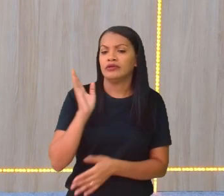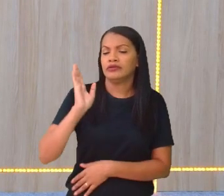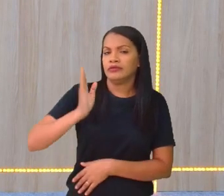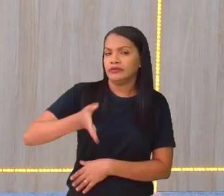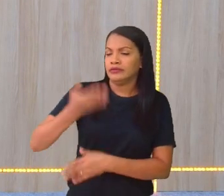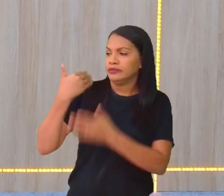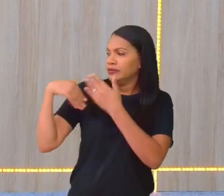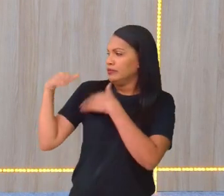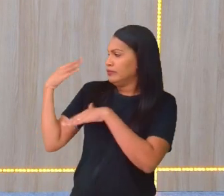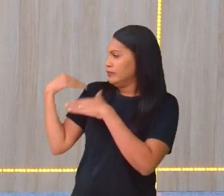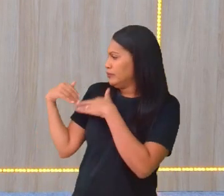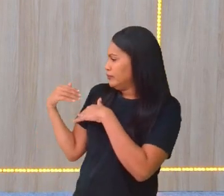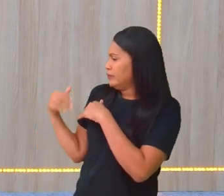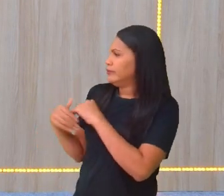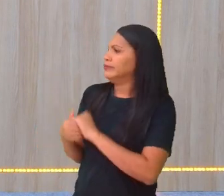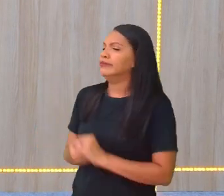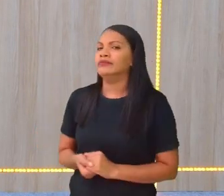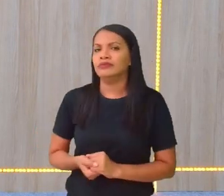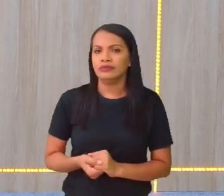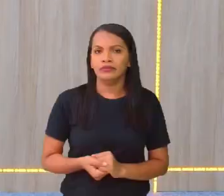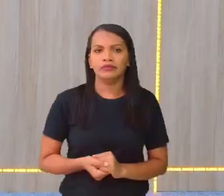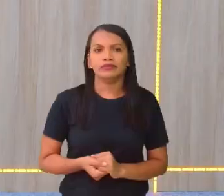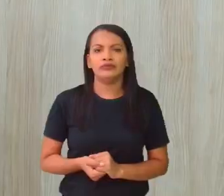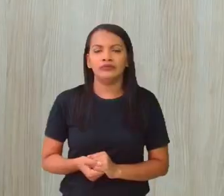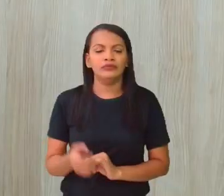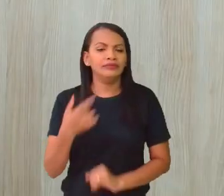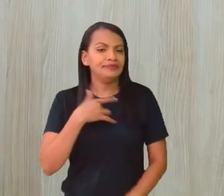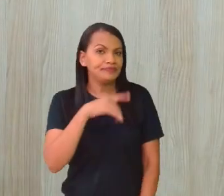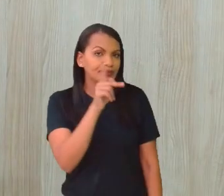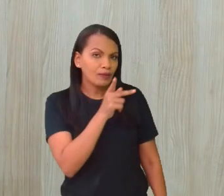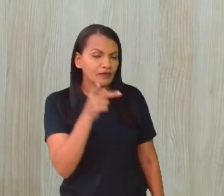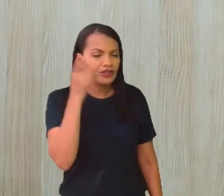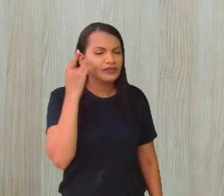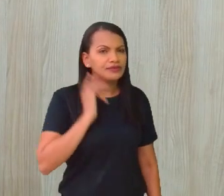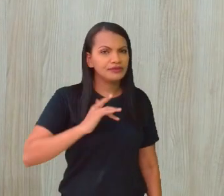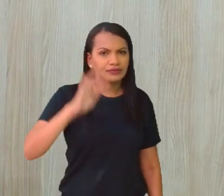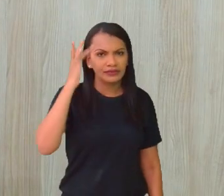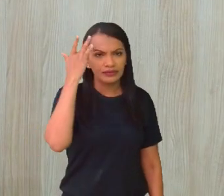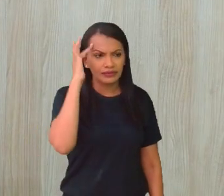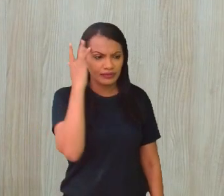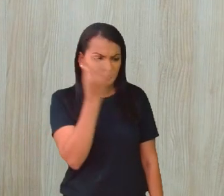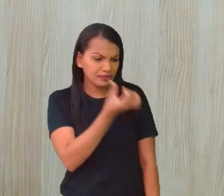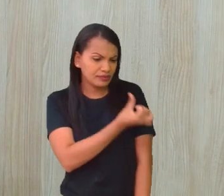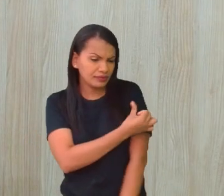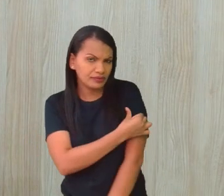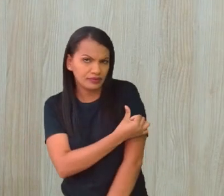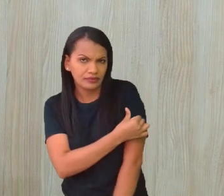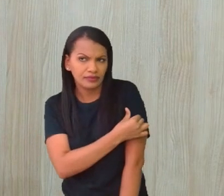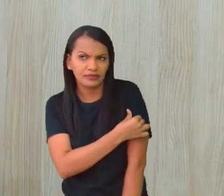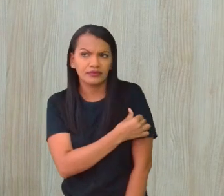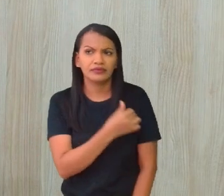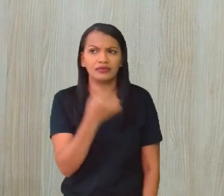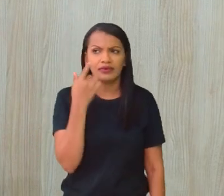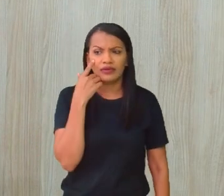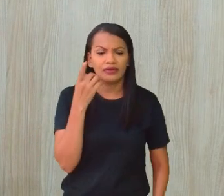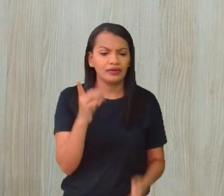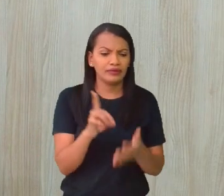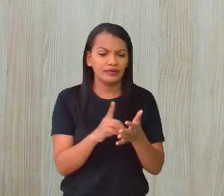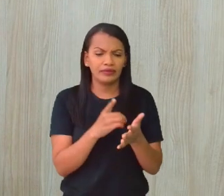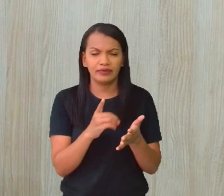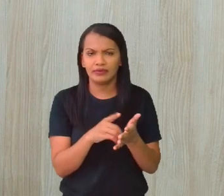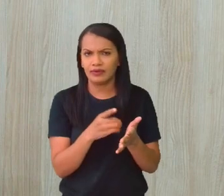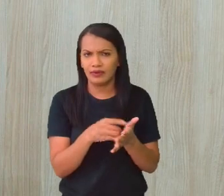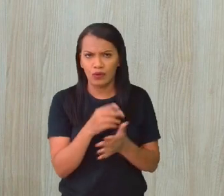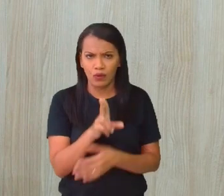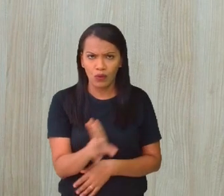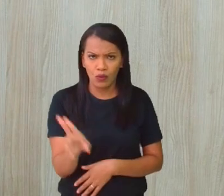para trás, não é? Mas é interessante Adriana, trazer. eu acho que ninguém do sexto ano não observou um CD de computador.